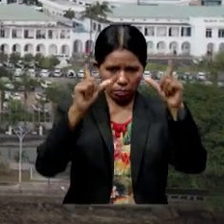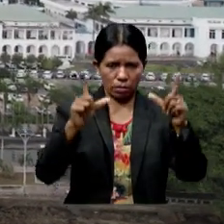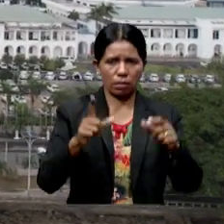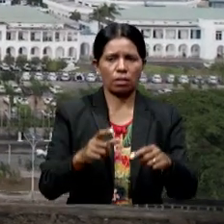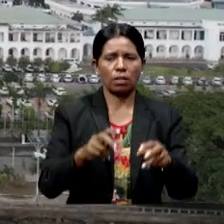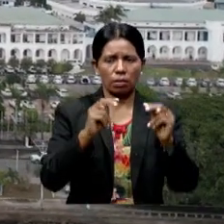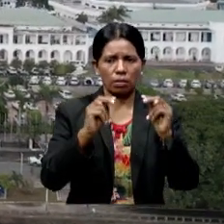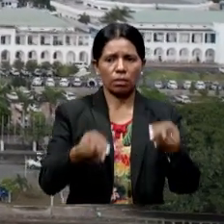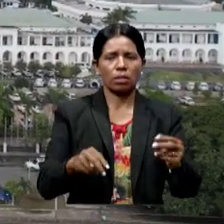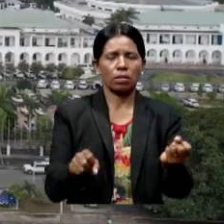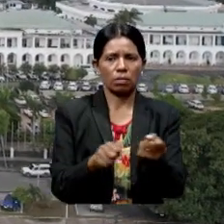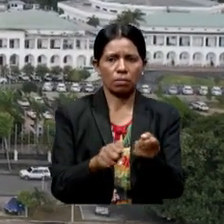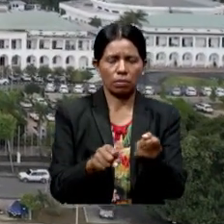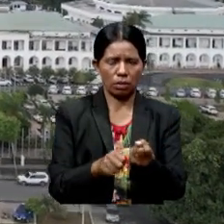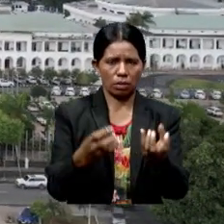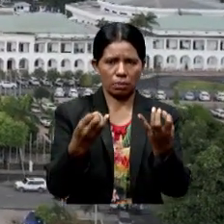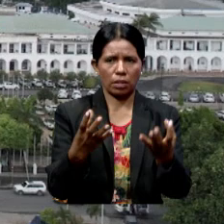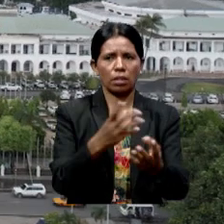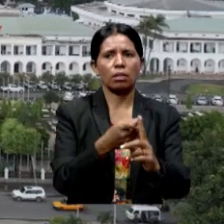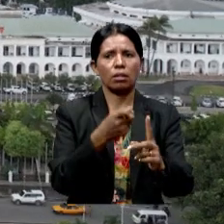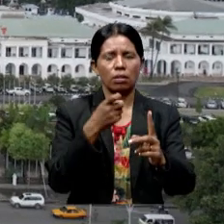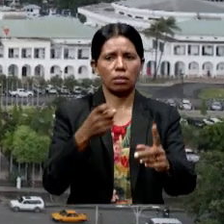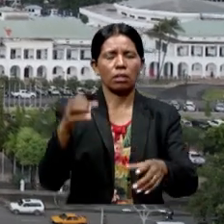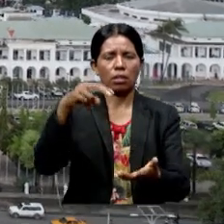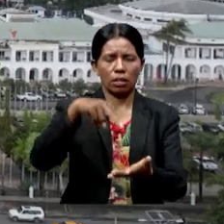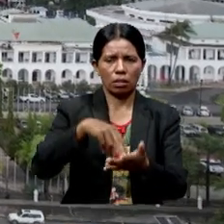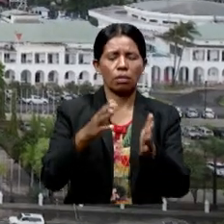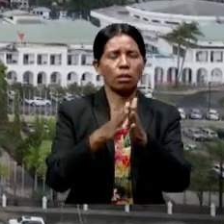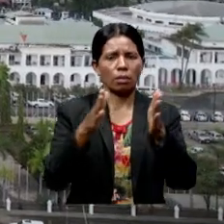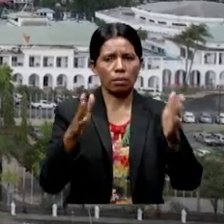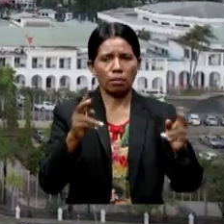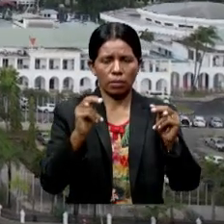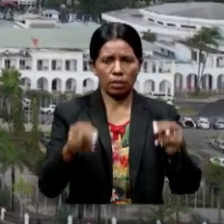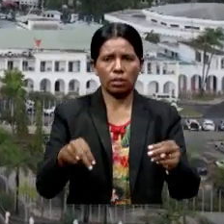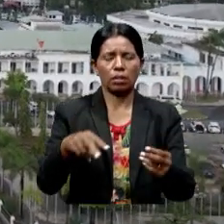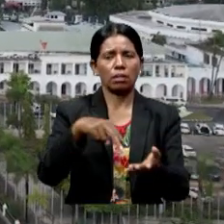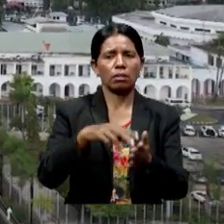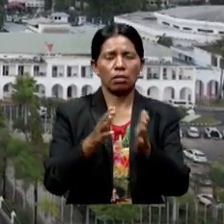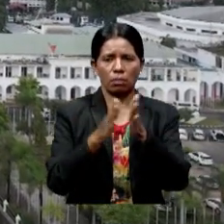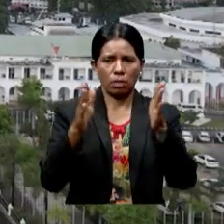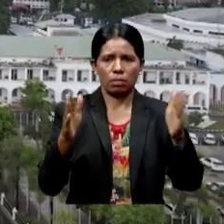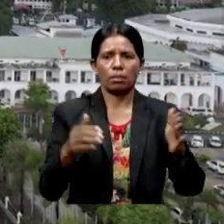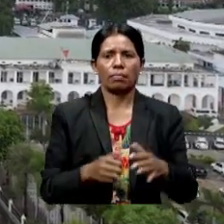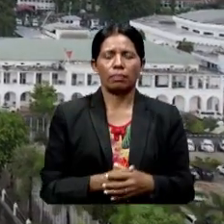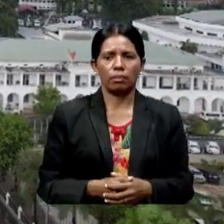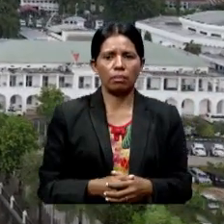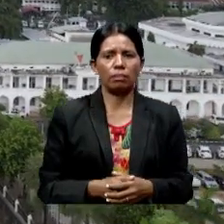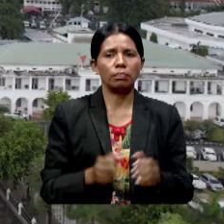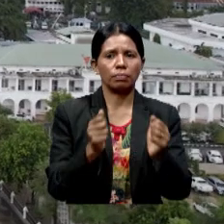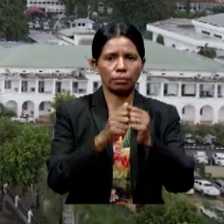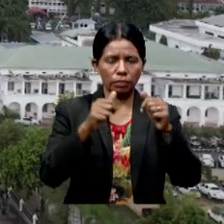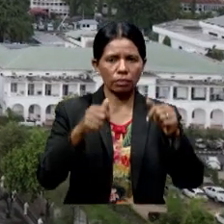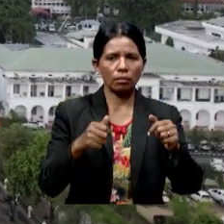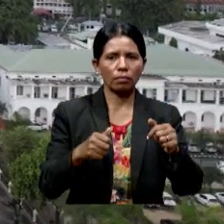itene precisa apoio barak neve investimento bot precisa investimento neve bot Então, hoje em dia,